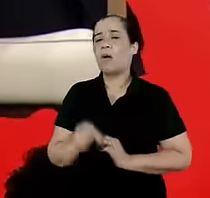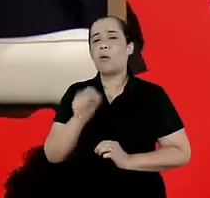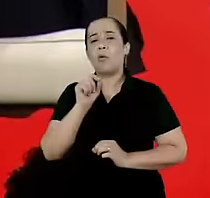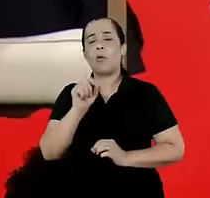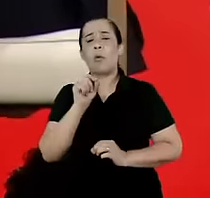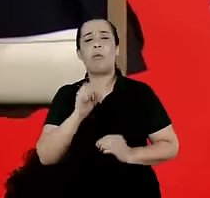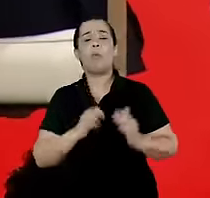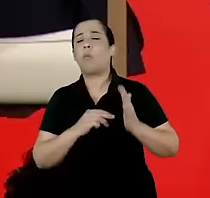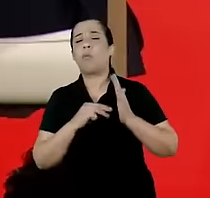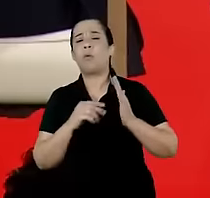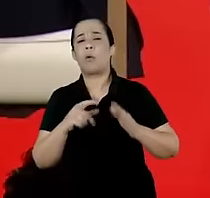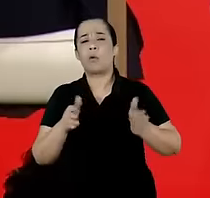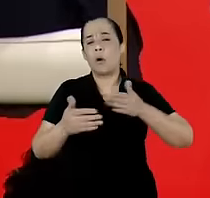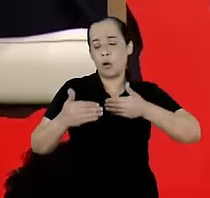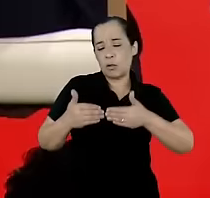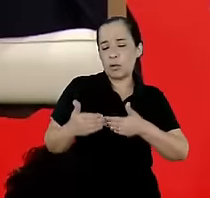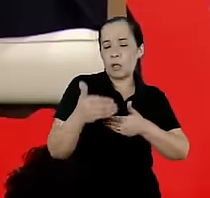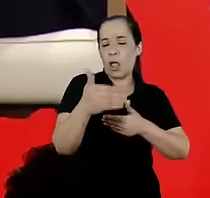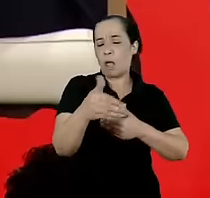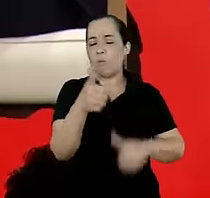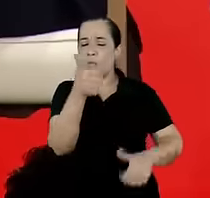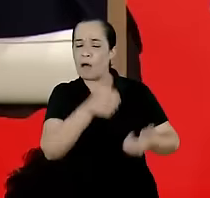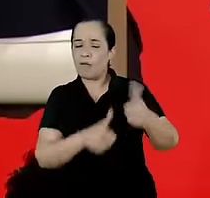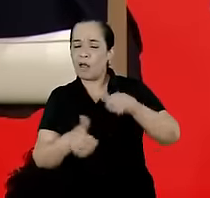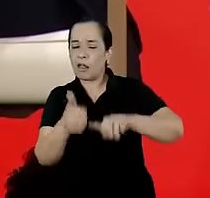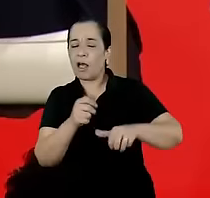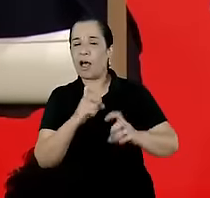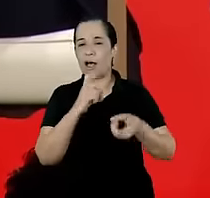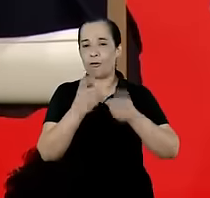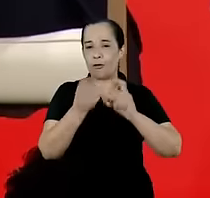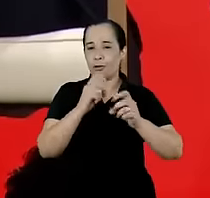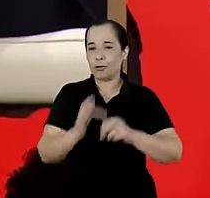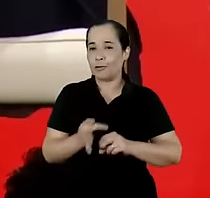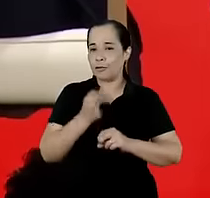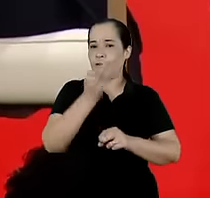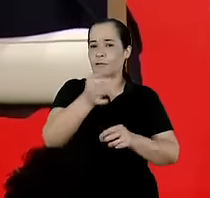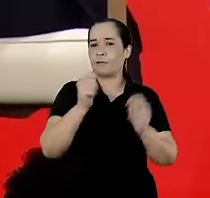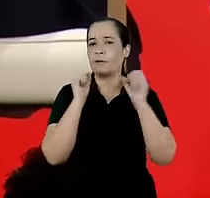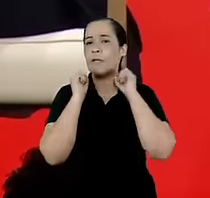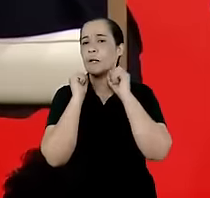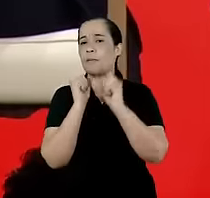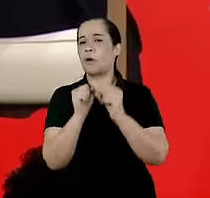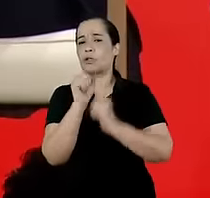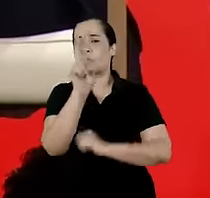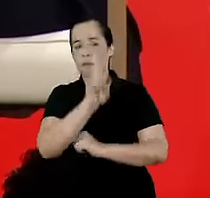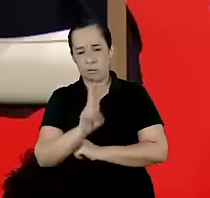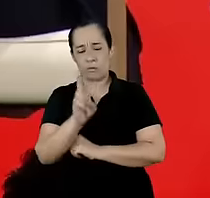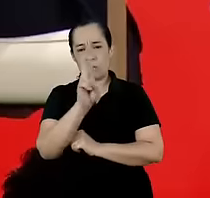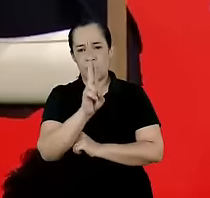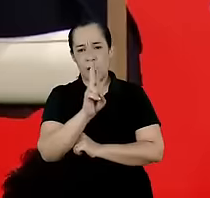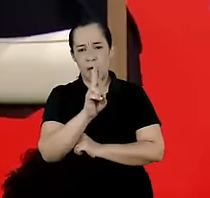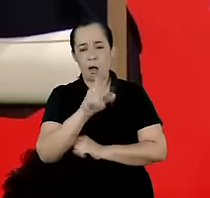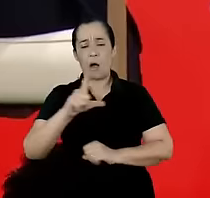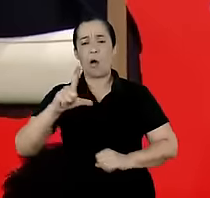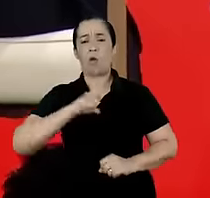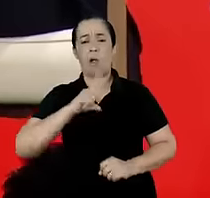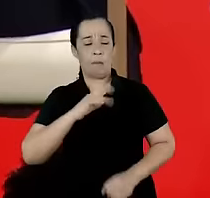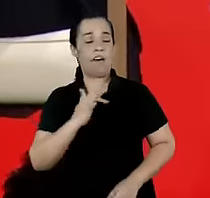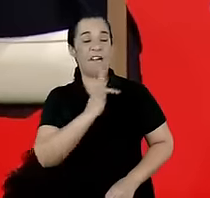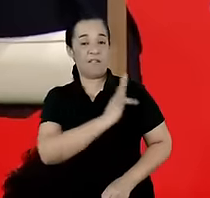esse tempo para observar nas próximas reuniões eh pode eh ser utilizado pra questão fiscal e em que